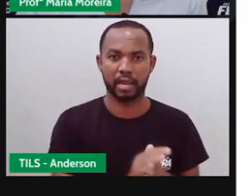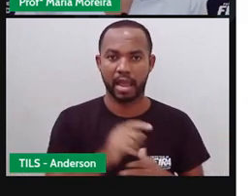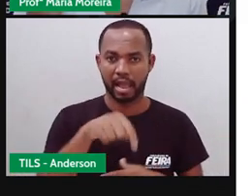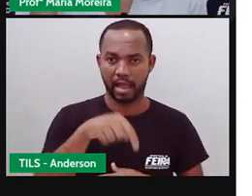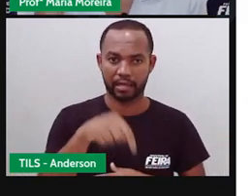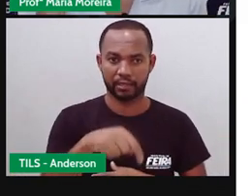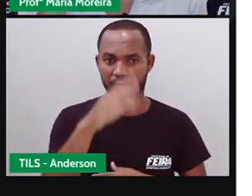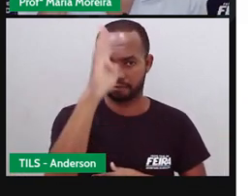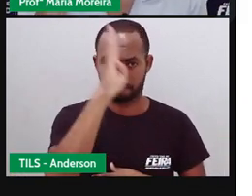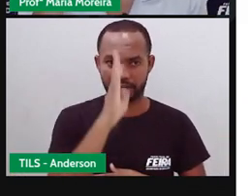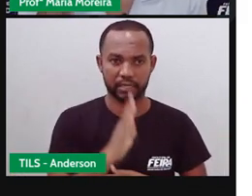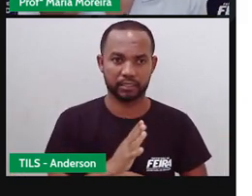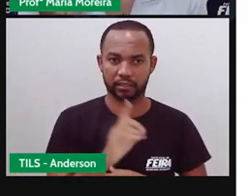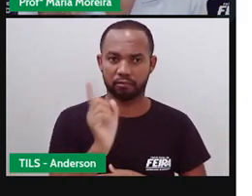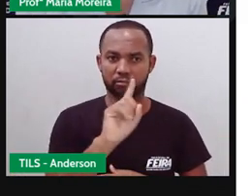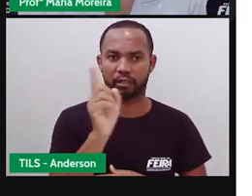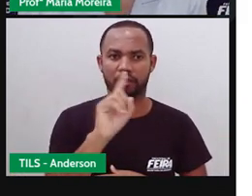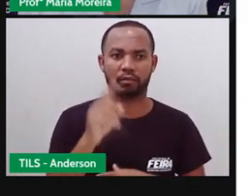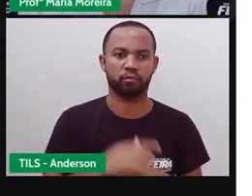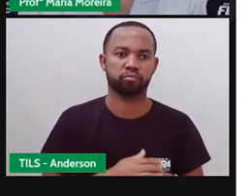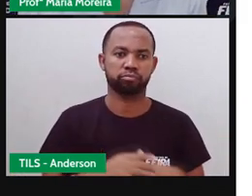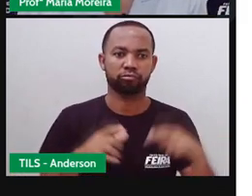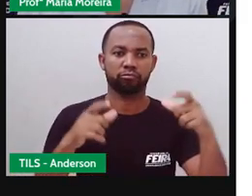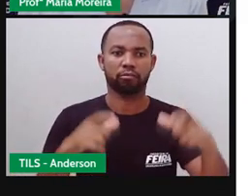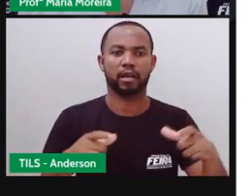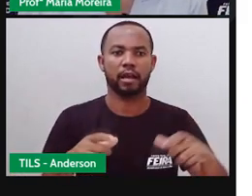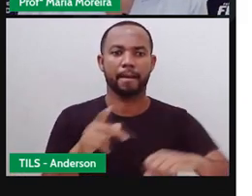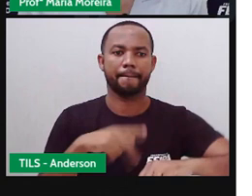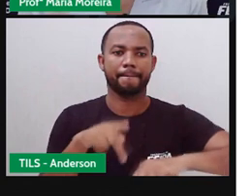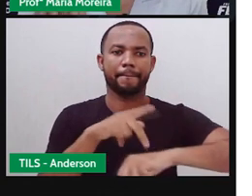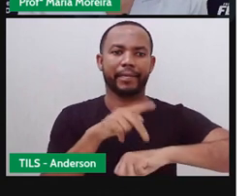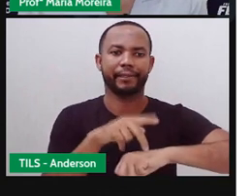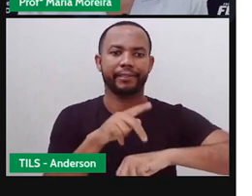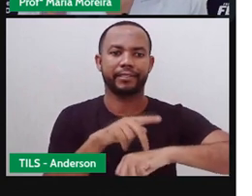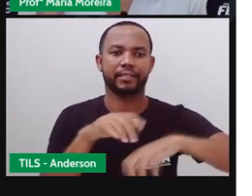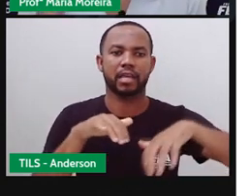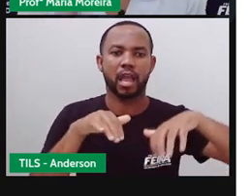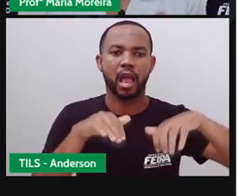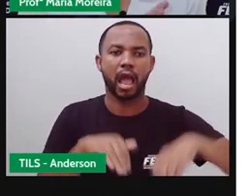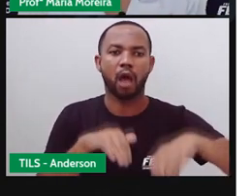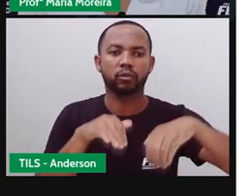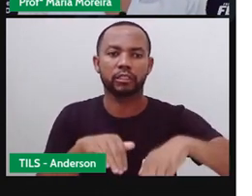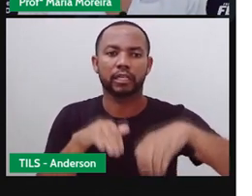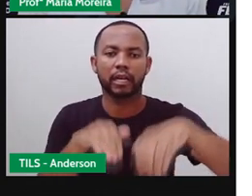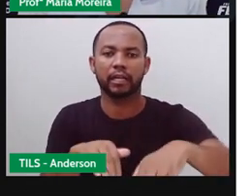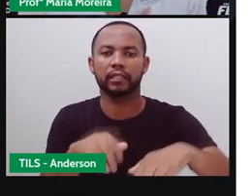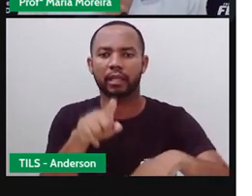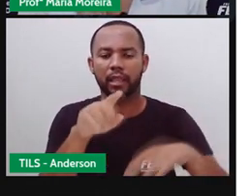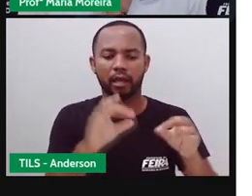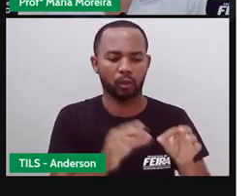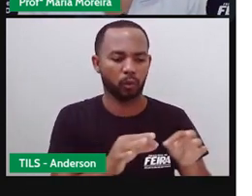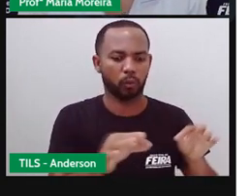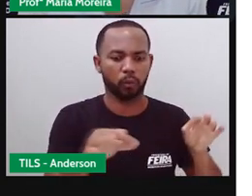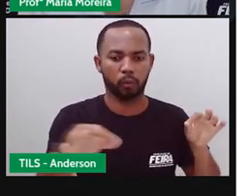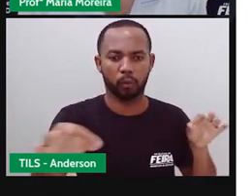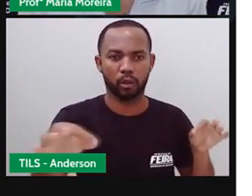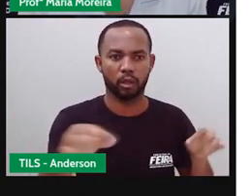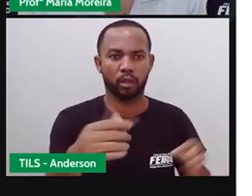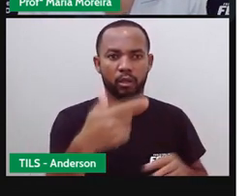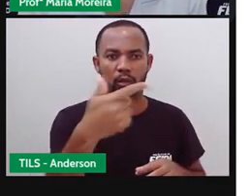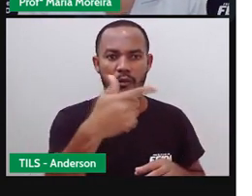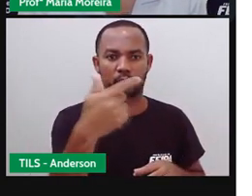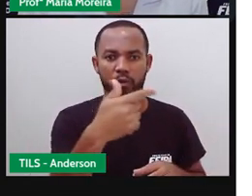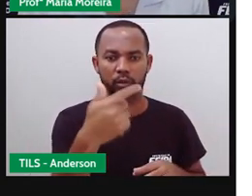entendi elas são comuns na Austrália e aí quando essas minhocas com dois metros e centímetros dois